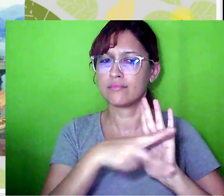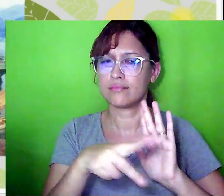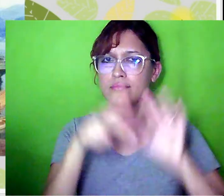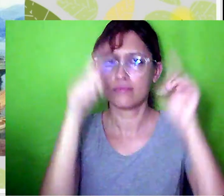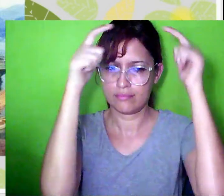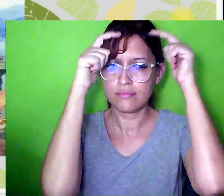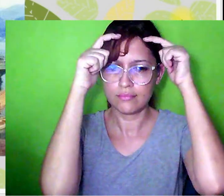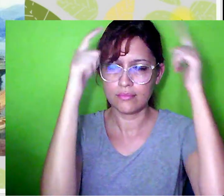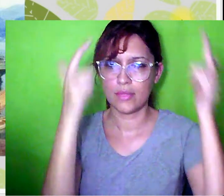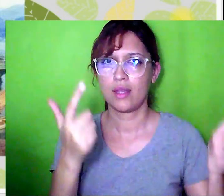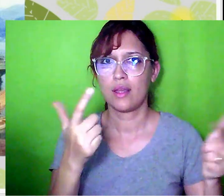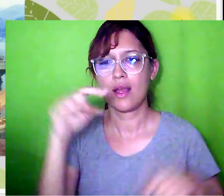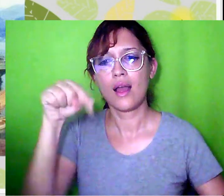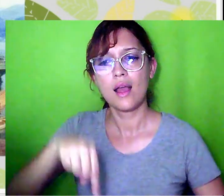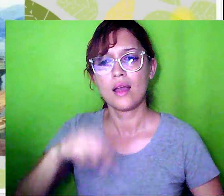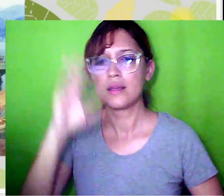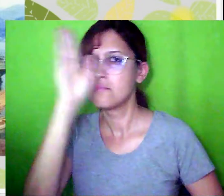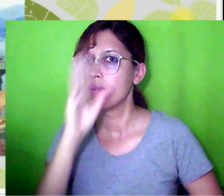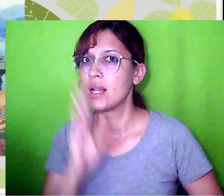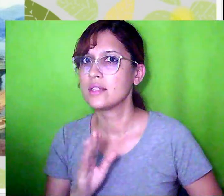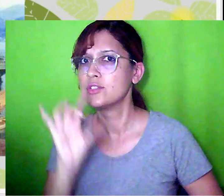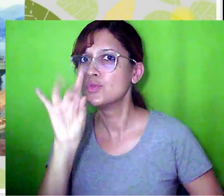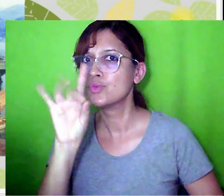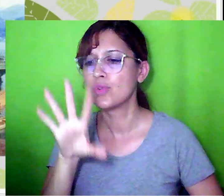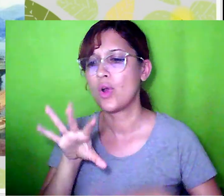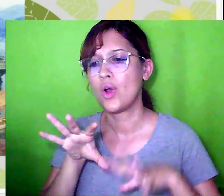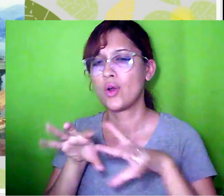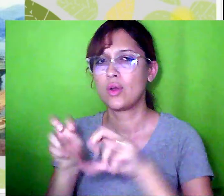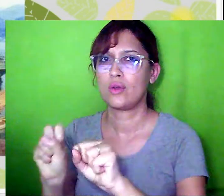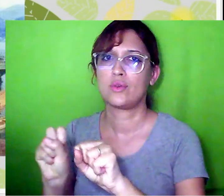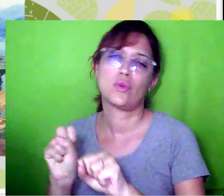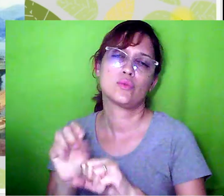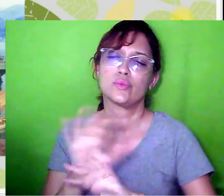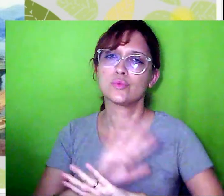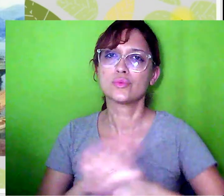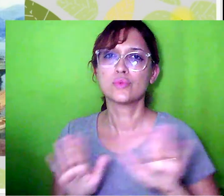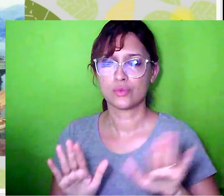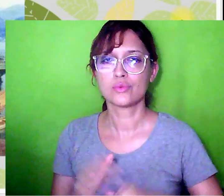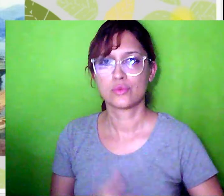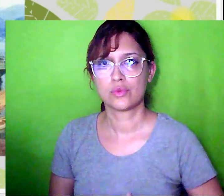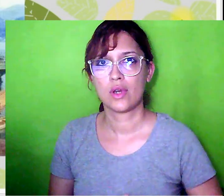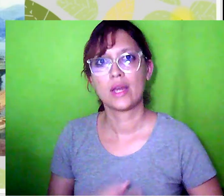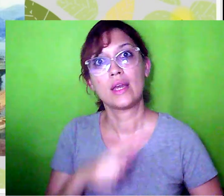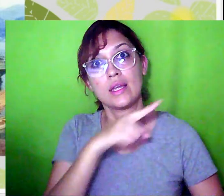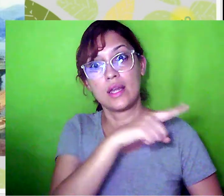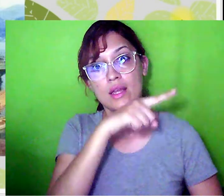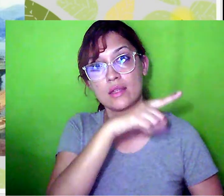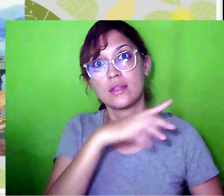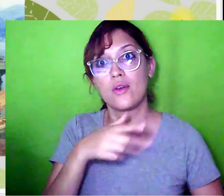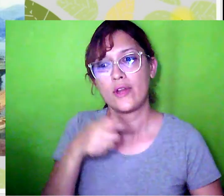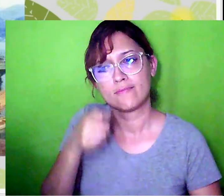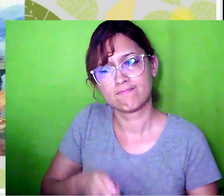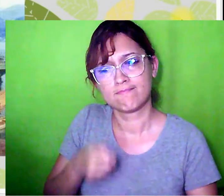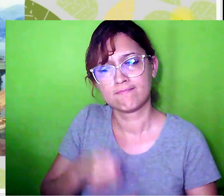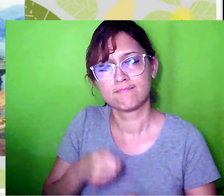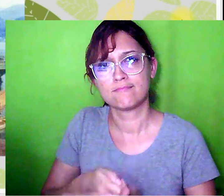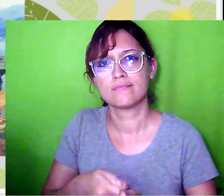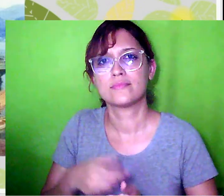porque afinal ele era rei de Portugal e o Brasil era apenas uma colônia.